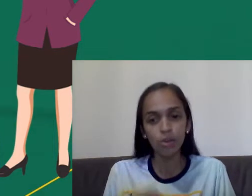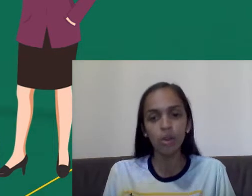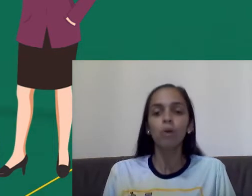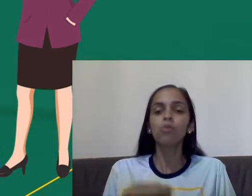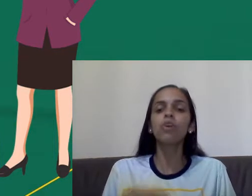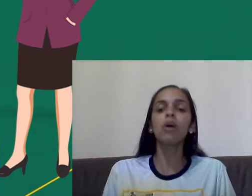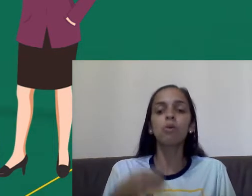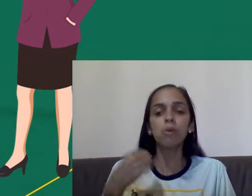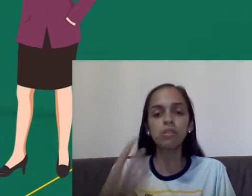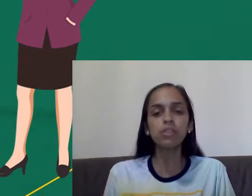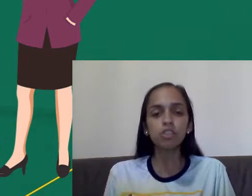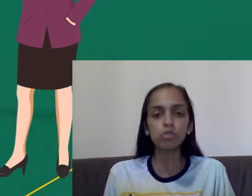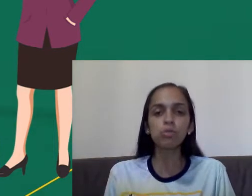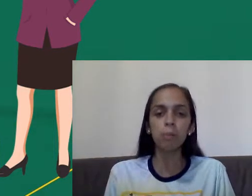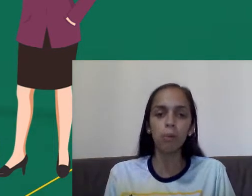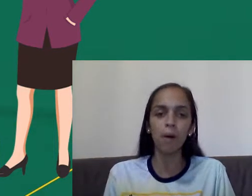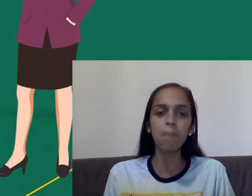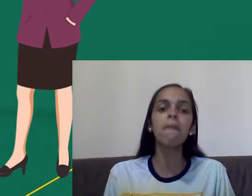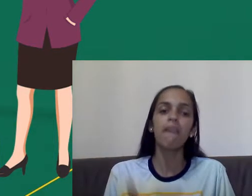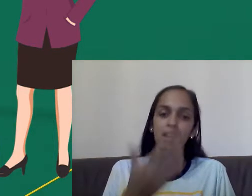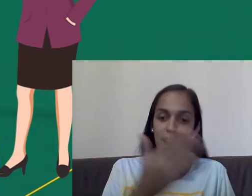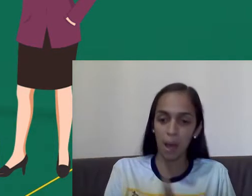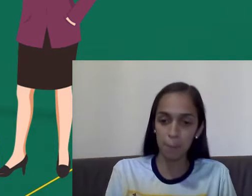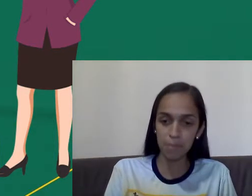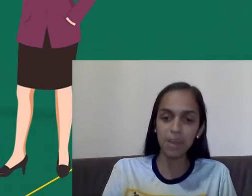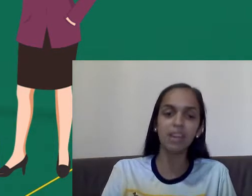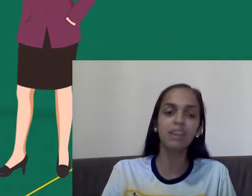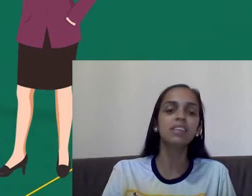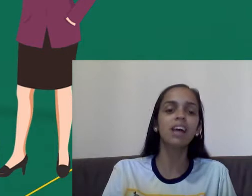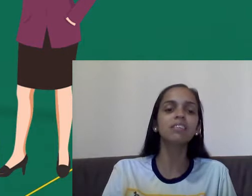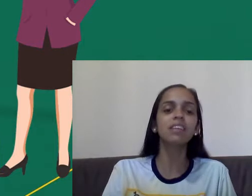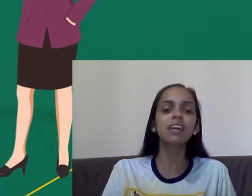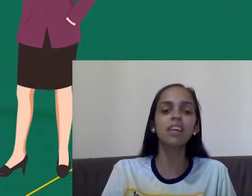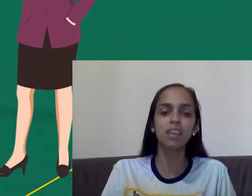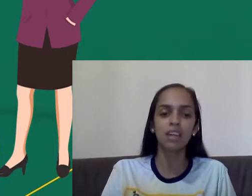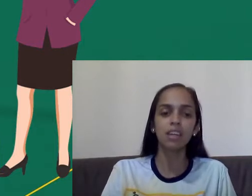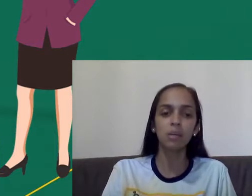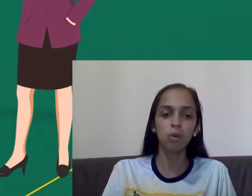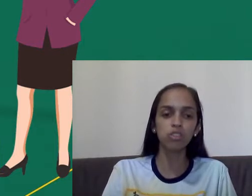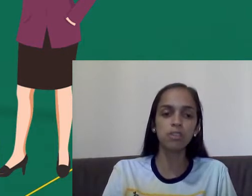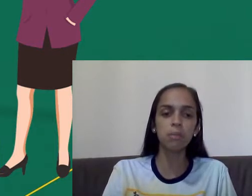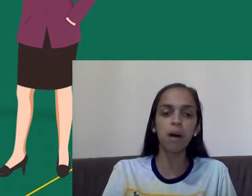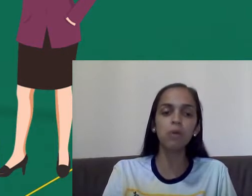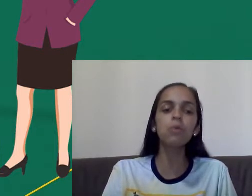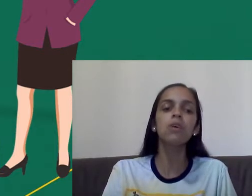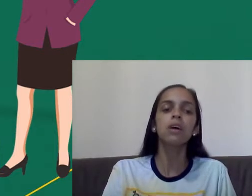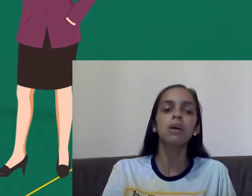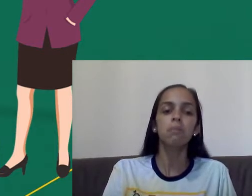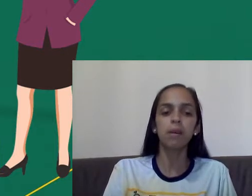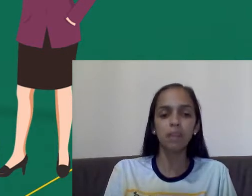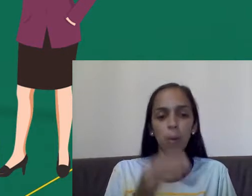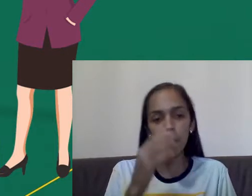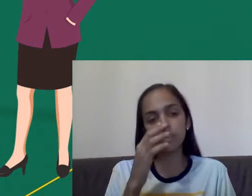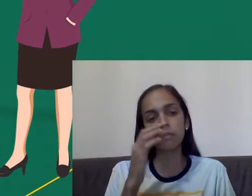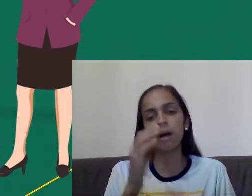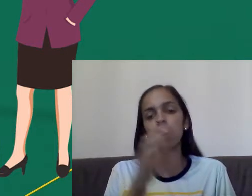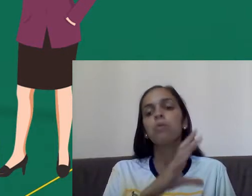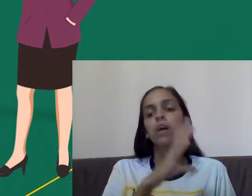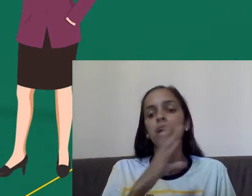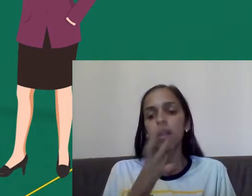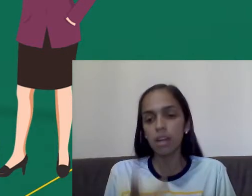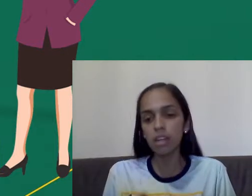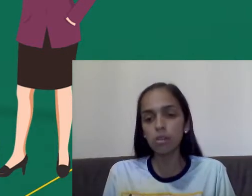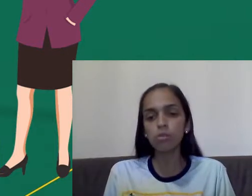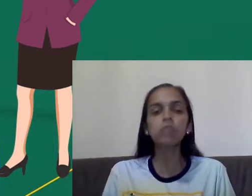rico? Um lugar com uma infraestrutura boa? A primeira, né? Essa daqui. que mostra esse bairro mais arrumado, esse